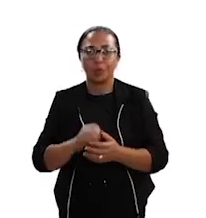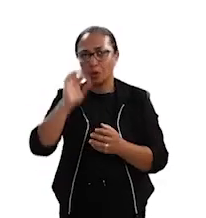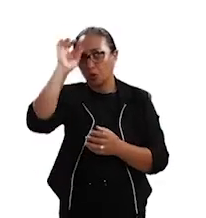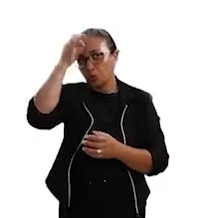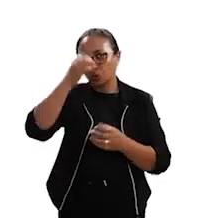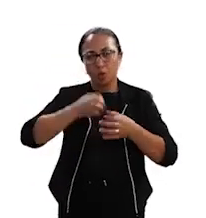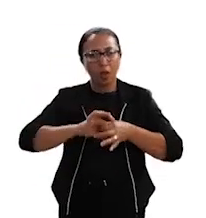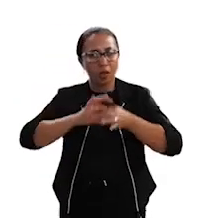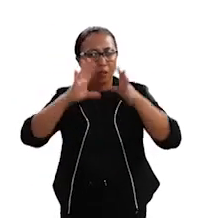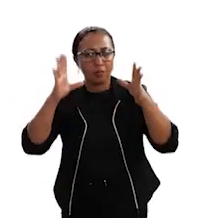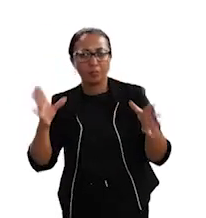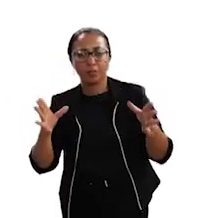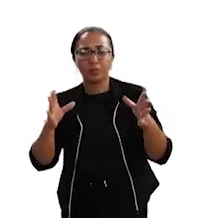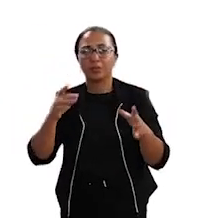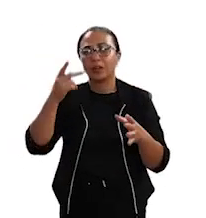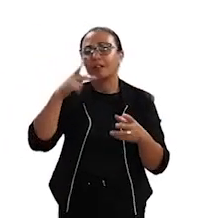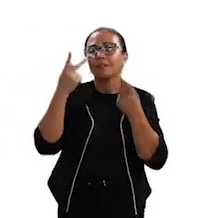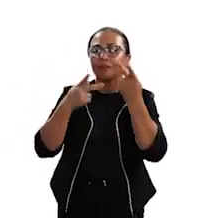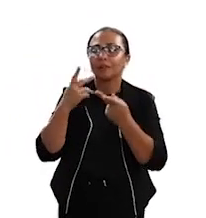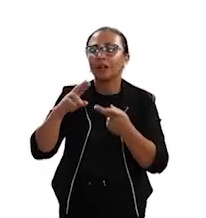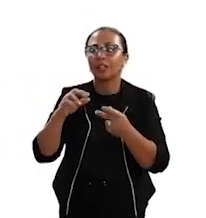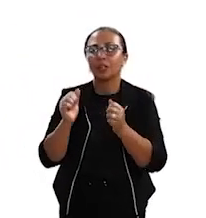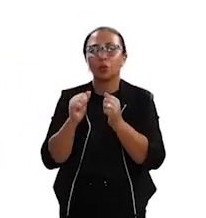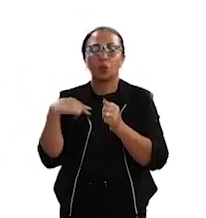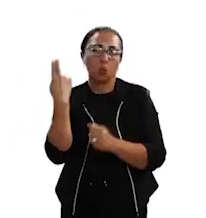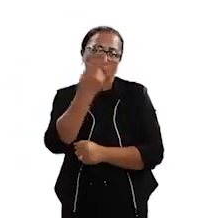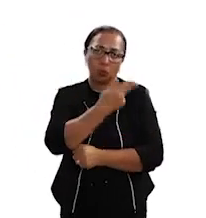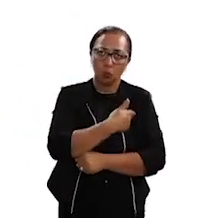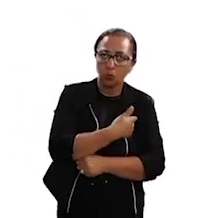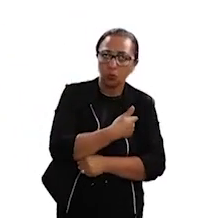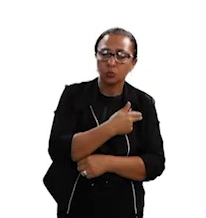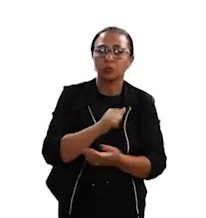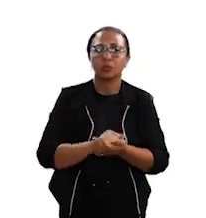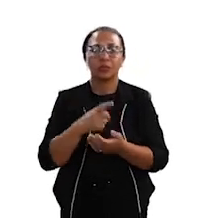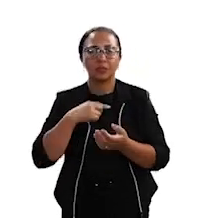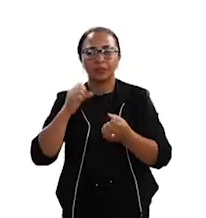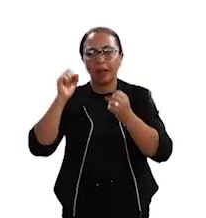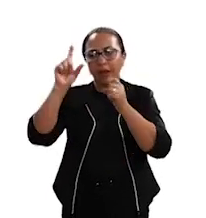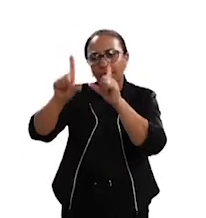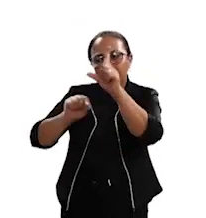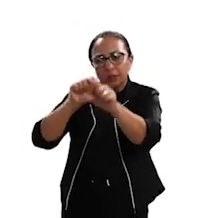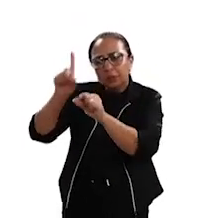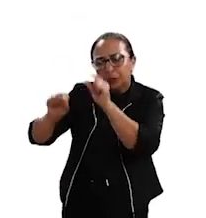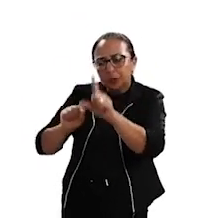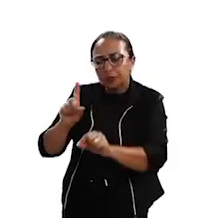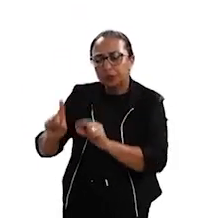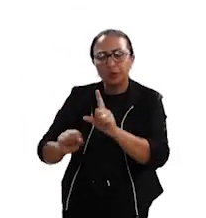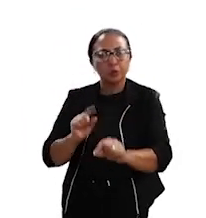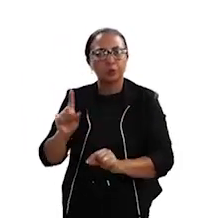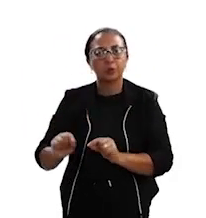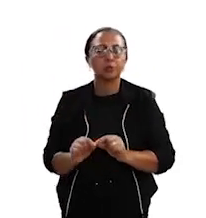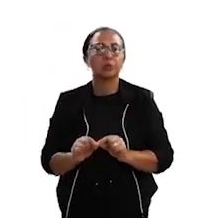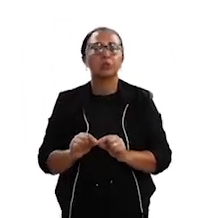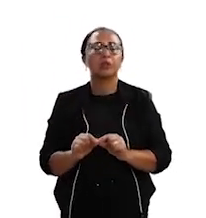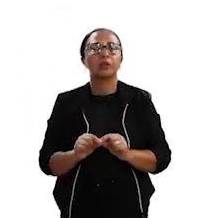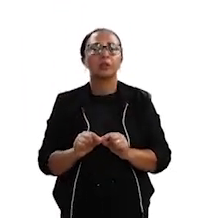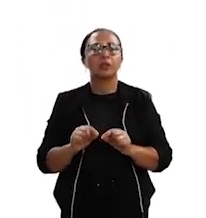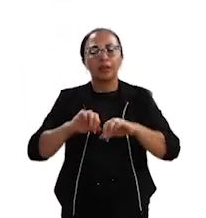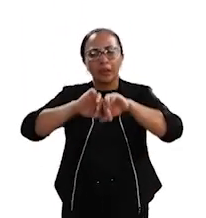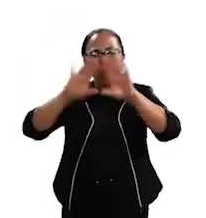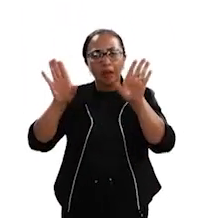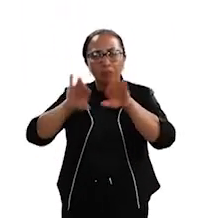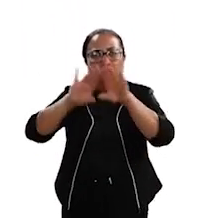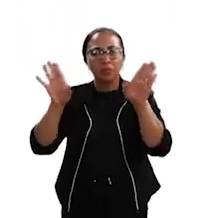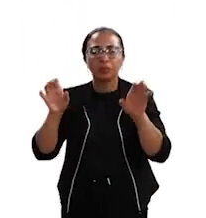só disponibilizam essa aba de Fale Conosco e tem essas opções de balcão virtual, vai te direcionando de